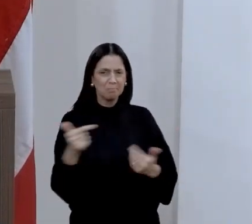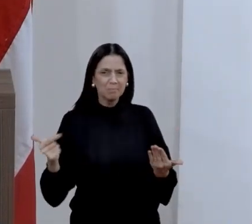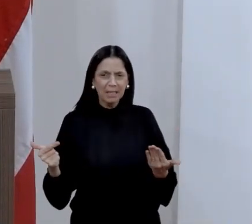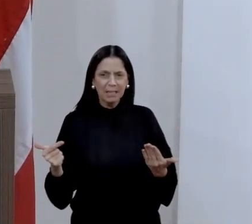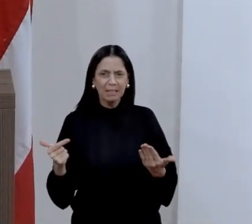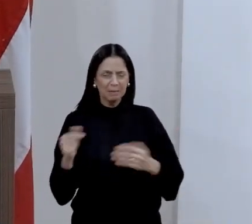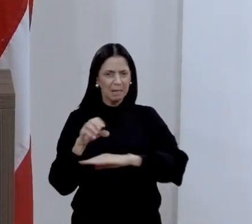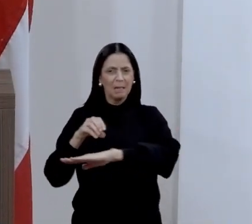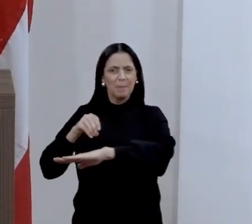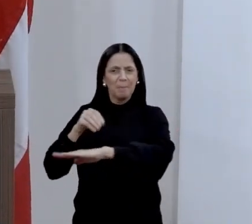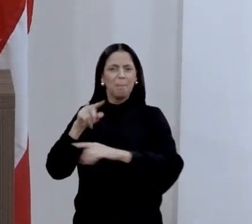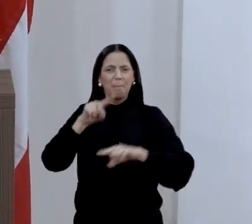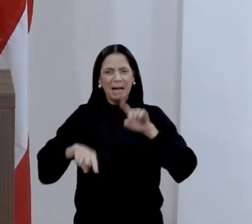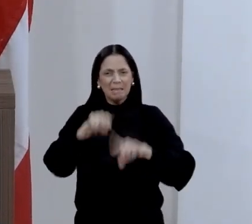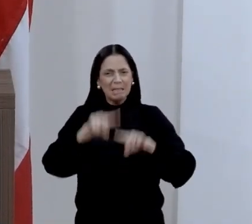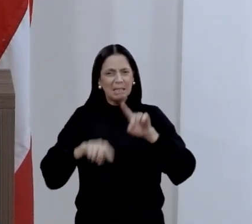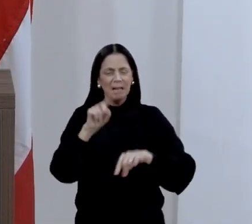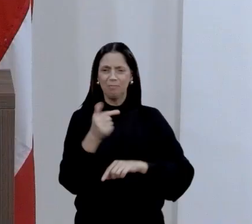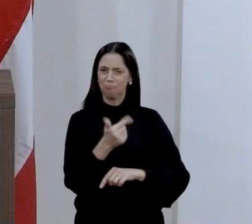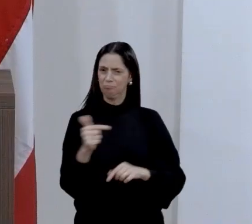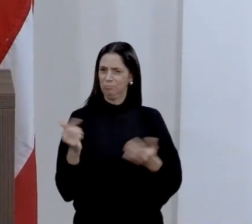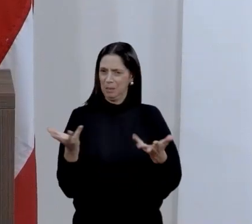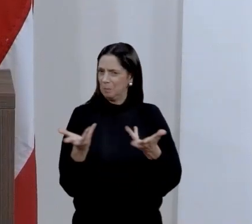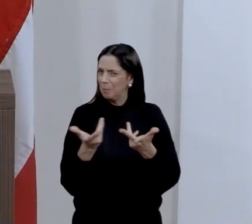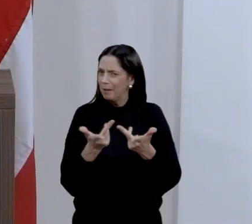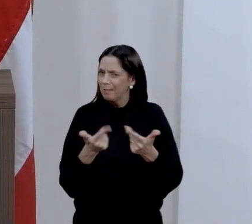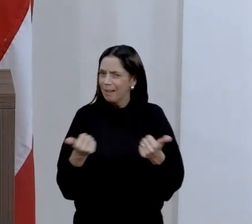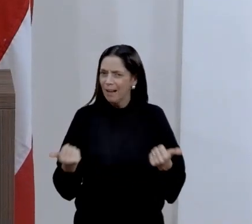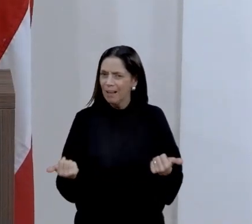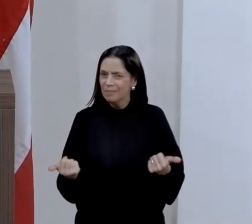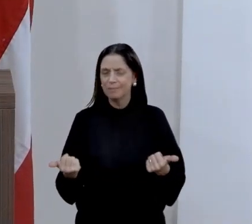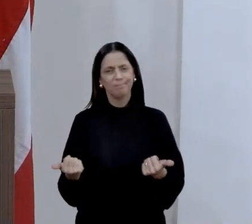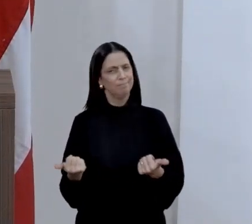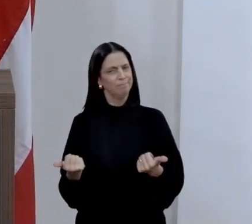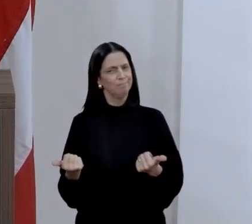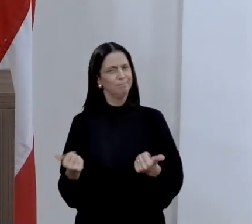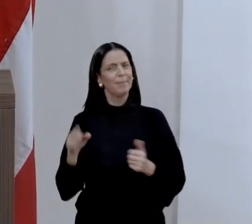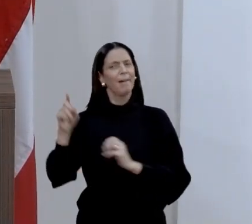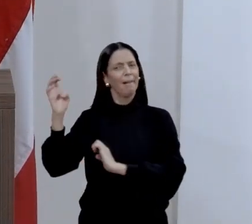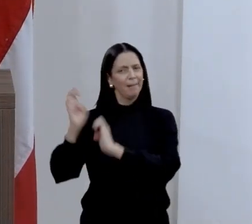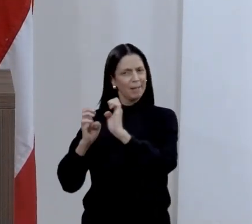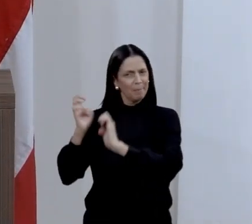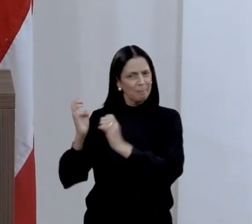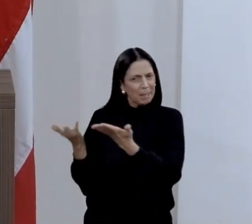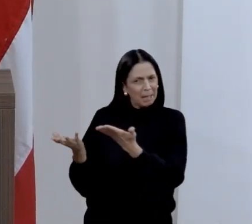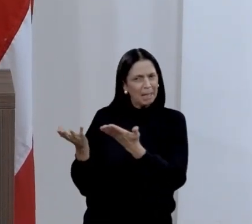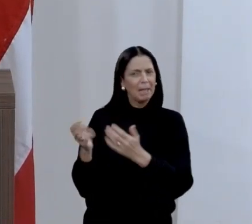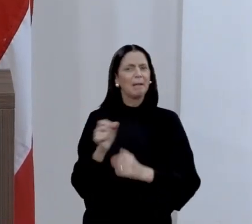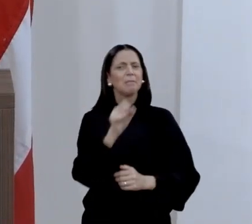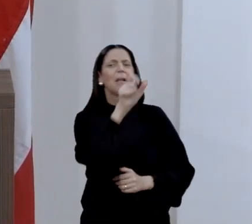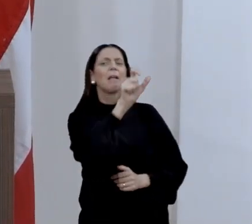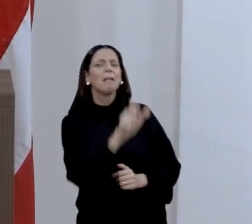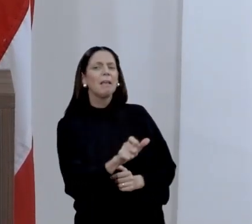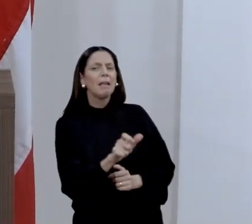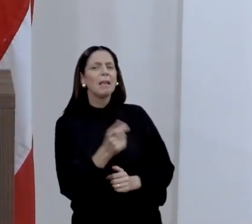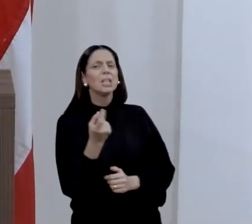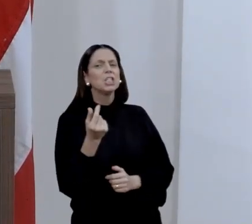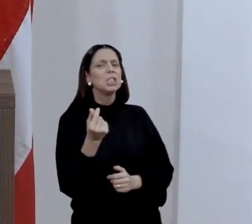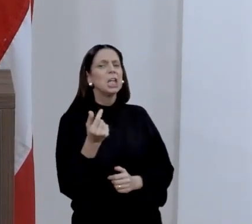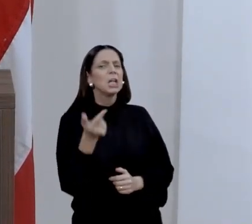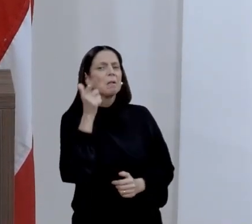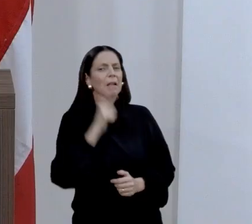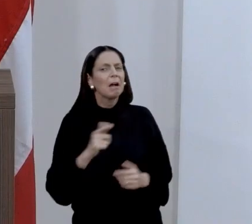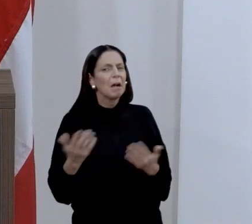aquele asfalto, sem qualidade colocada, alguém está ganhando com isso. Eu não tenho dúvida, concedo aqui